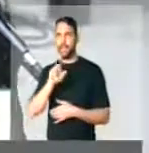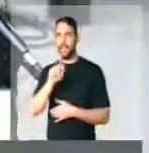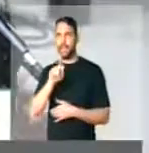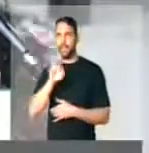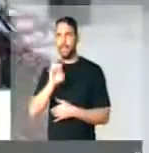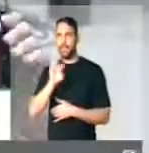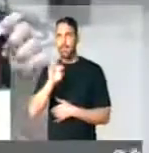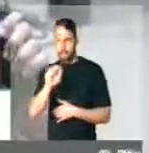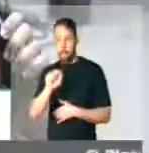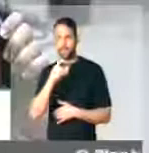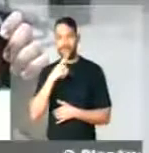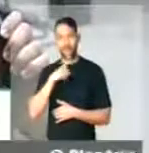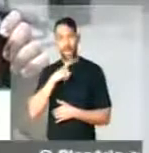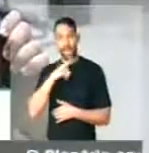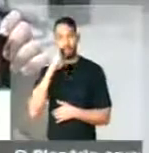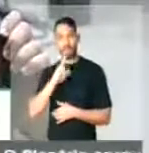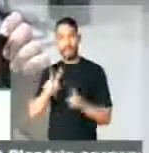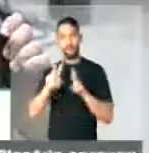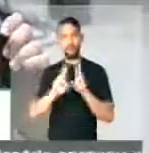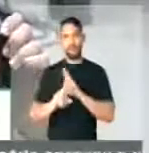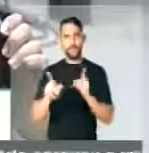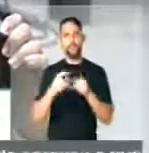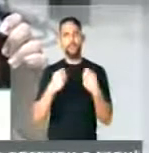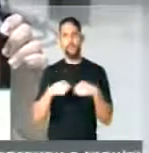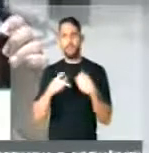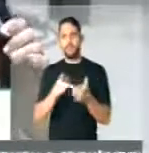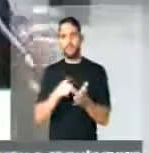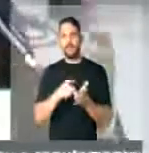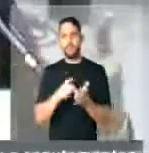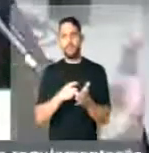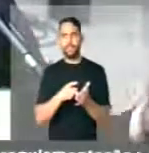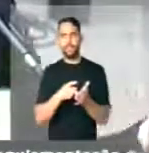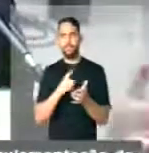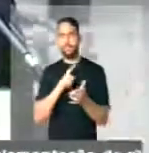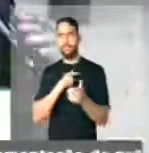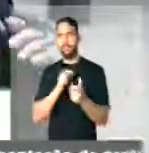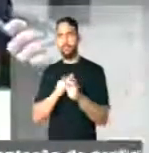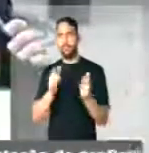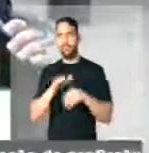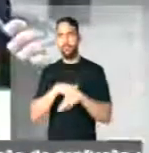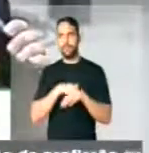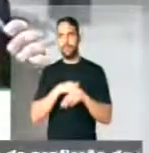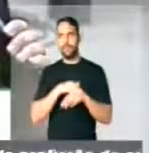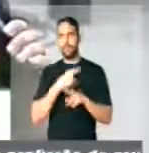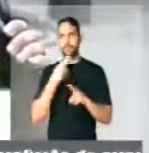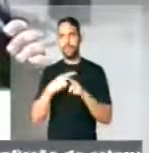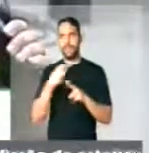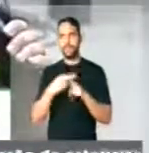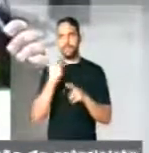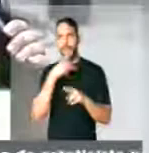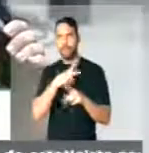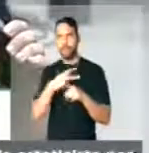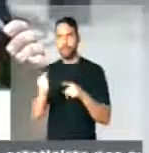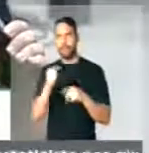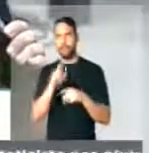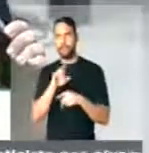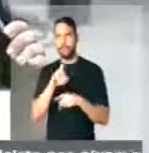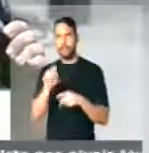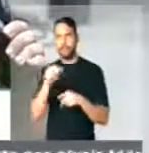tem esta visão de que é necessário realmente ter um amplo diálogo com a Caixa e garantir essas